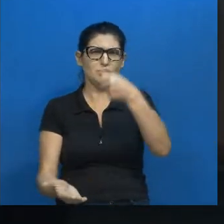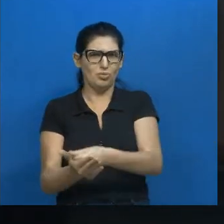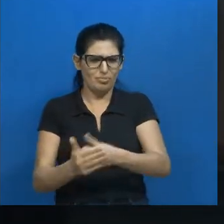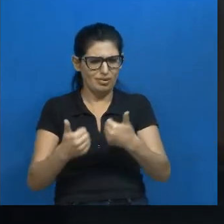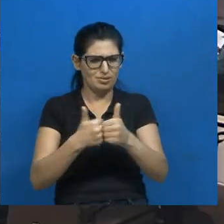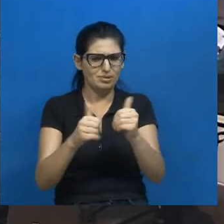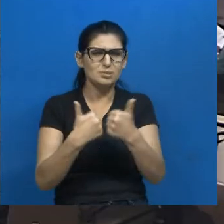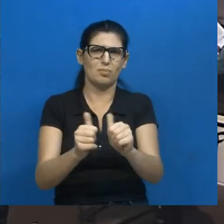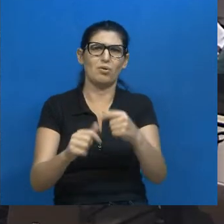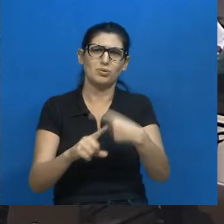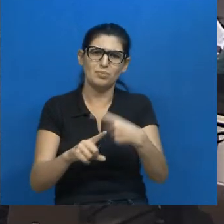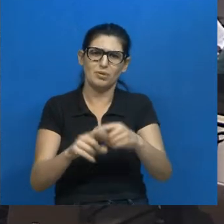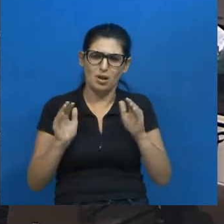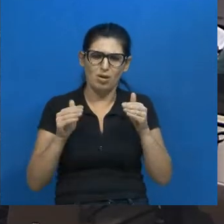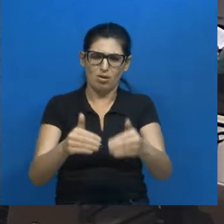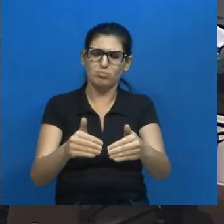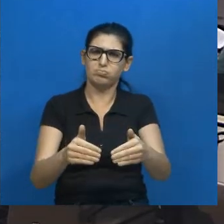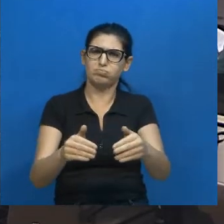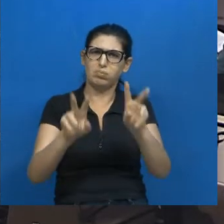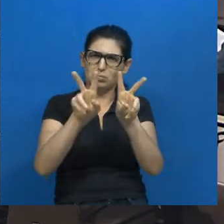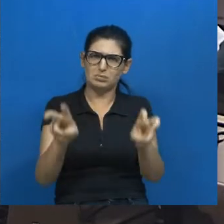cidade.